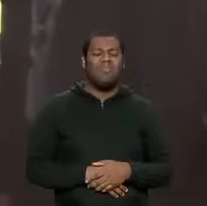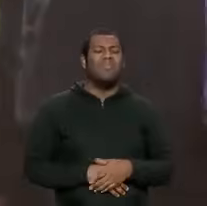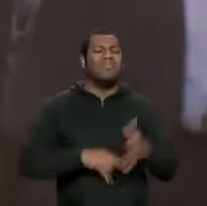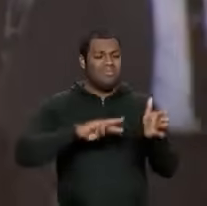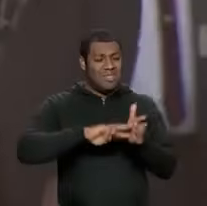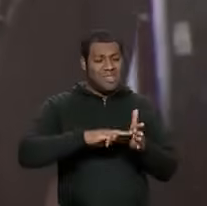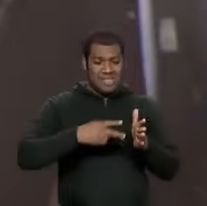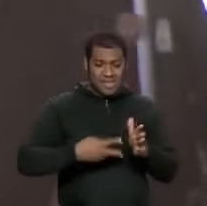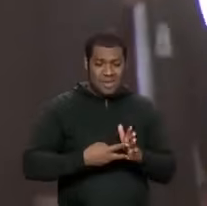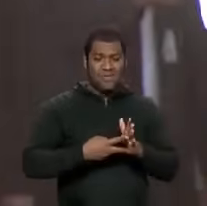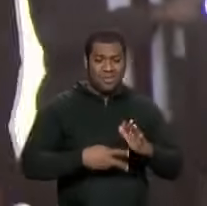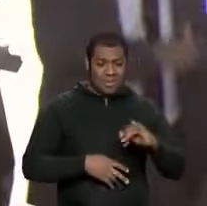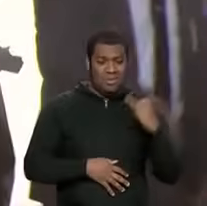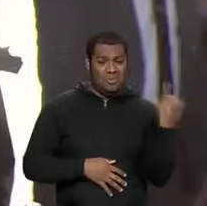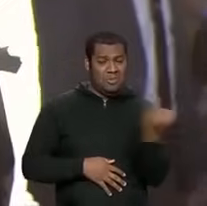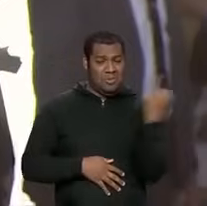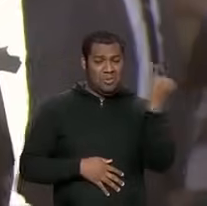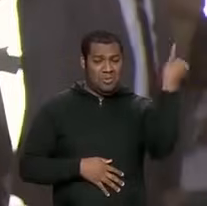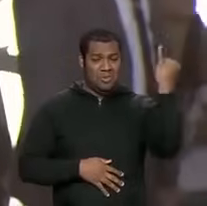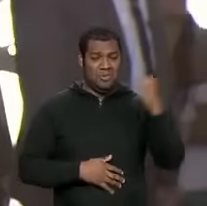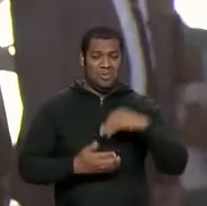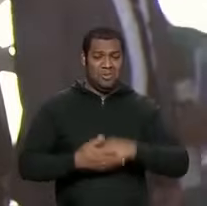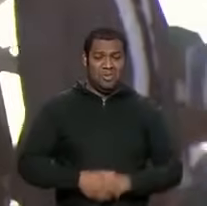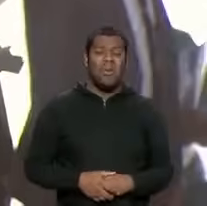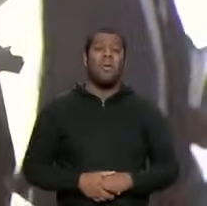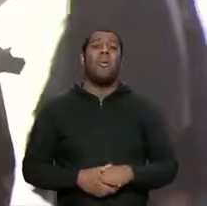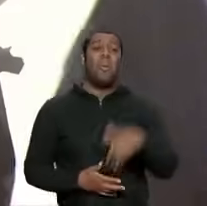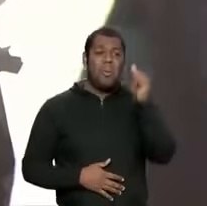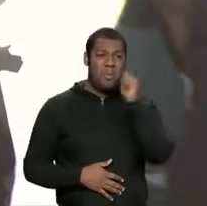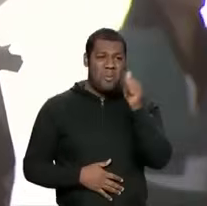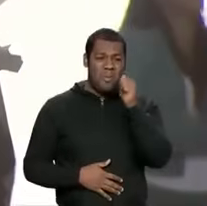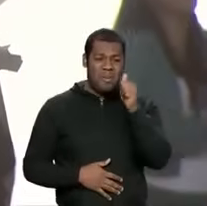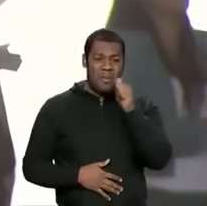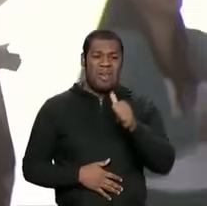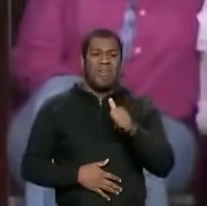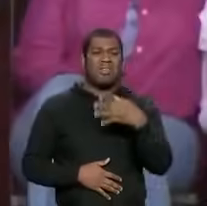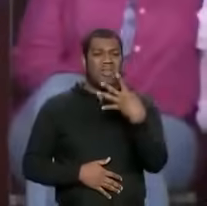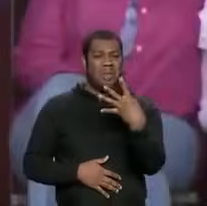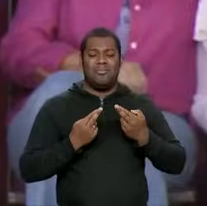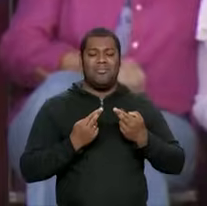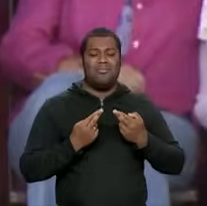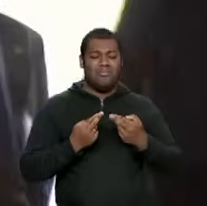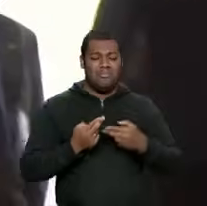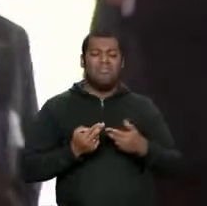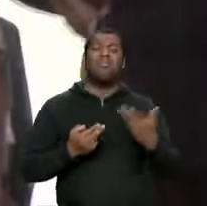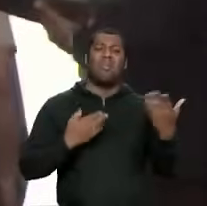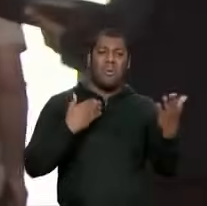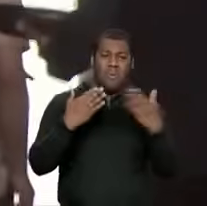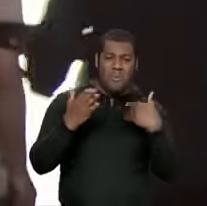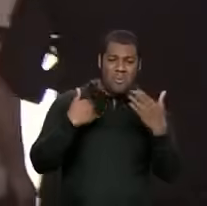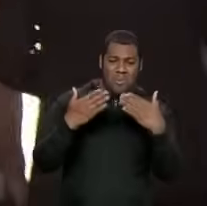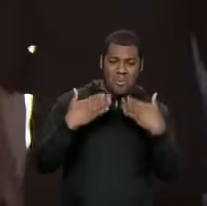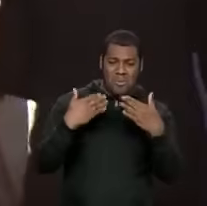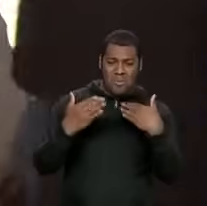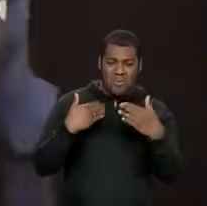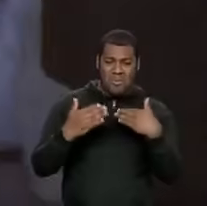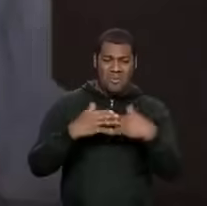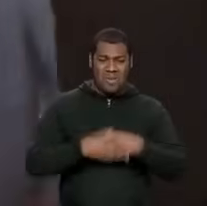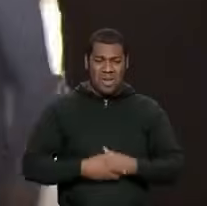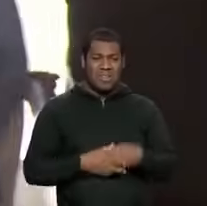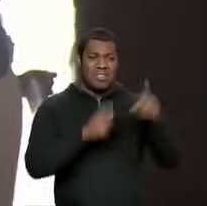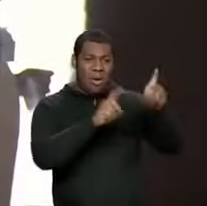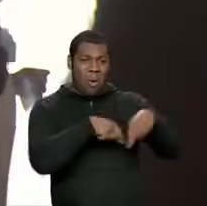um significado muito grande para nós Margarida nós estamos 4 anos maninha festas nos